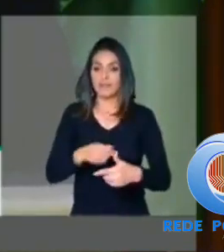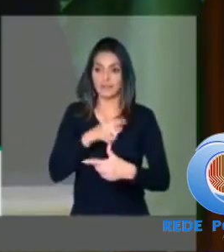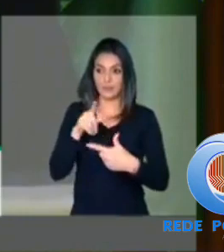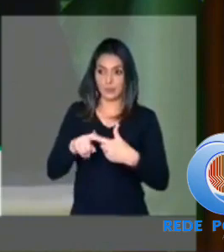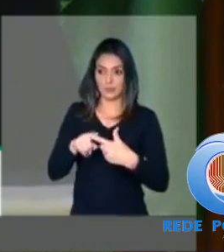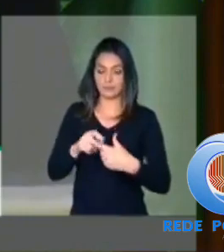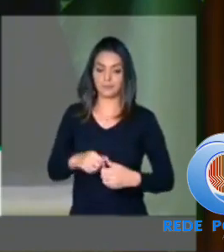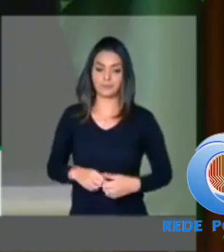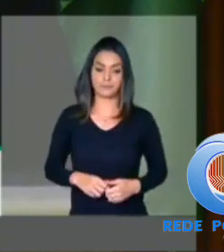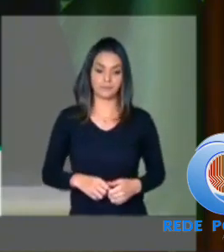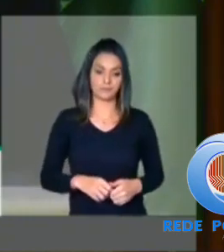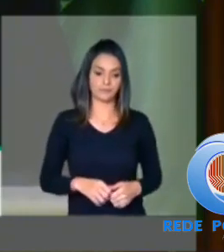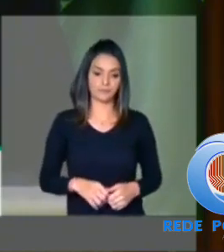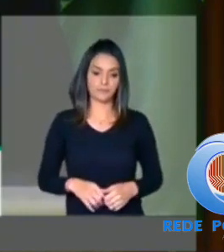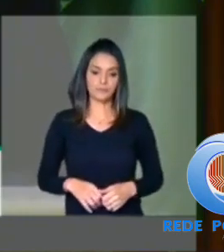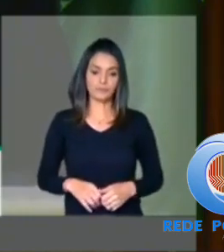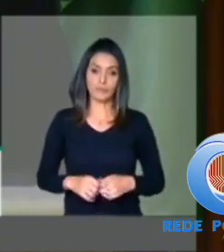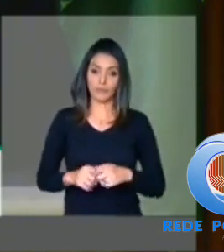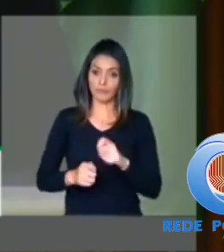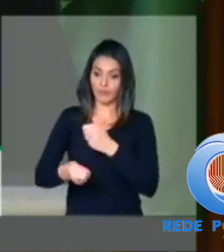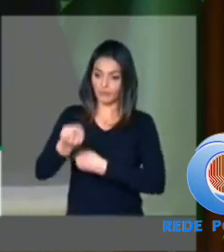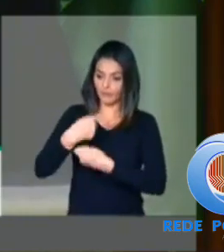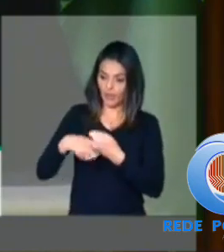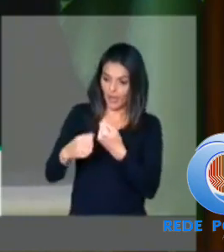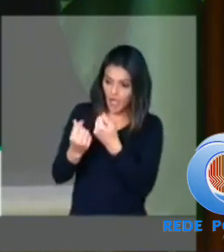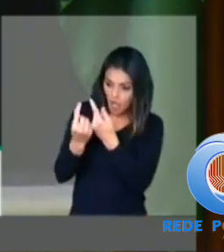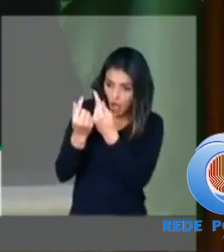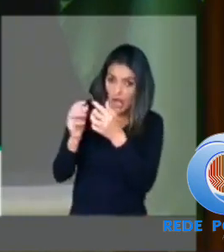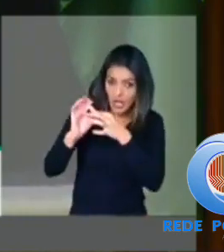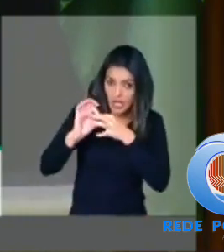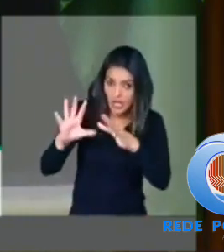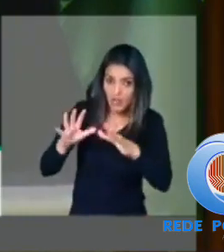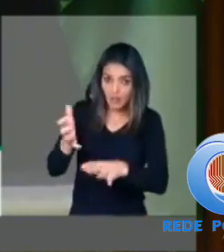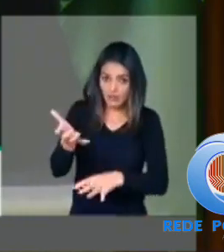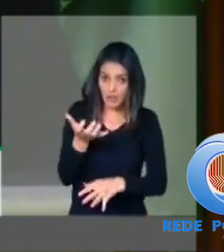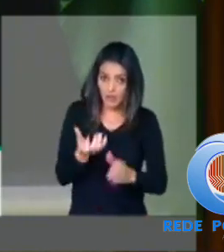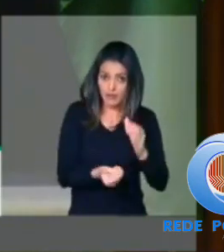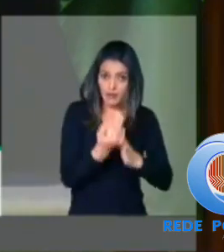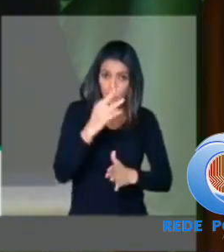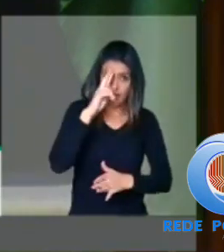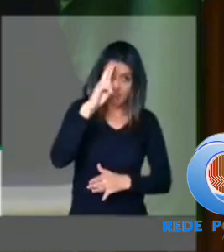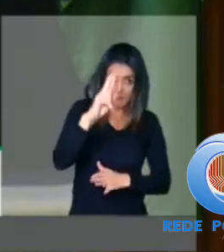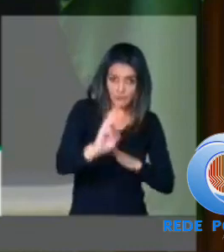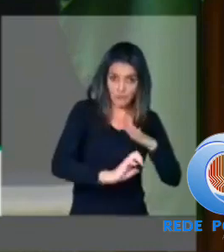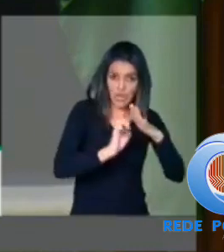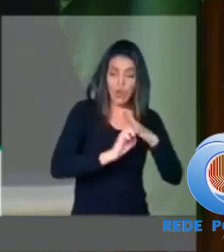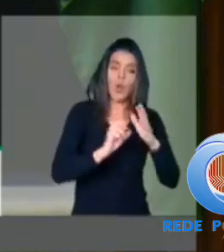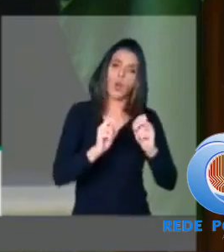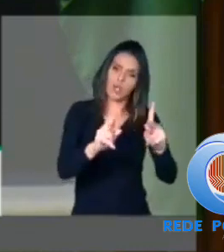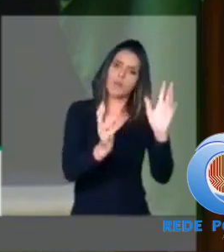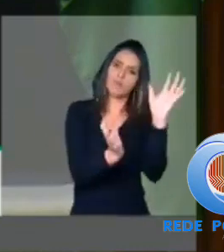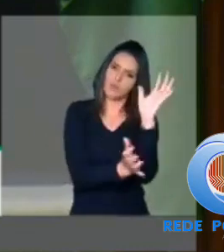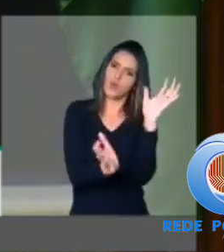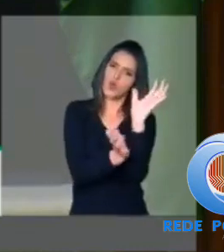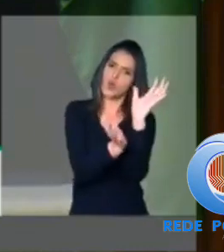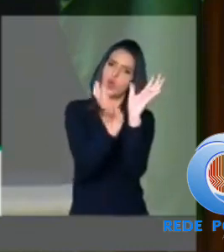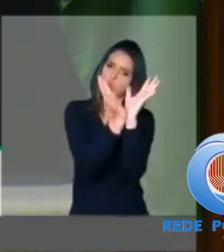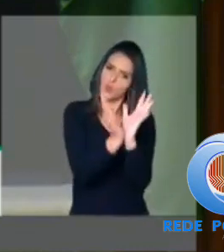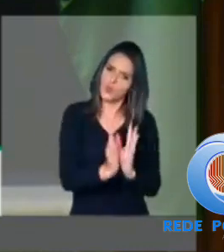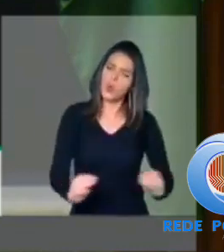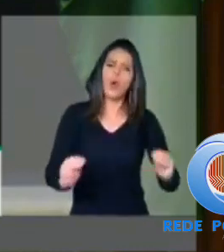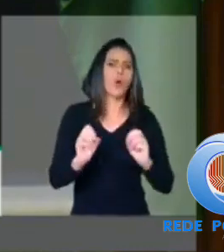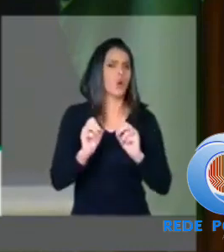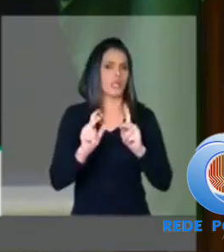questão, liberdade econômica. Se você quer empreender, tudo bem, quer desburocratizar, tudo